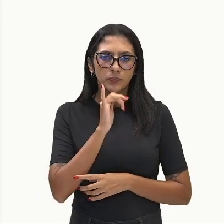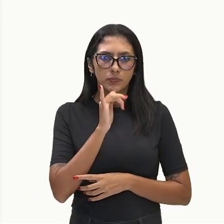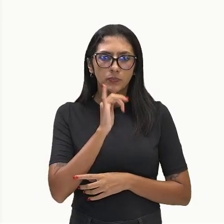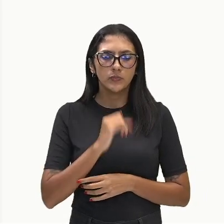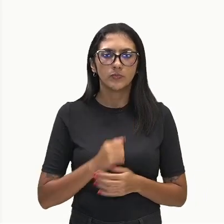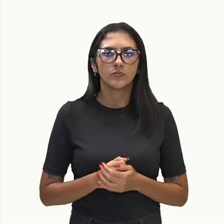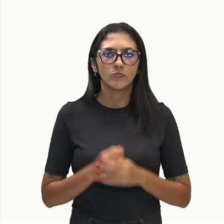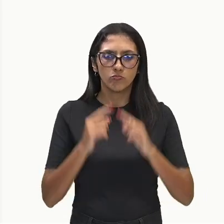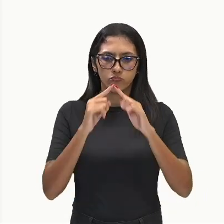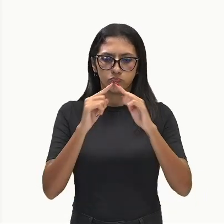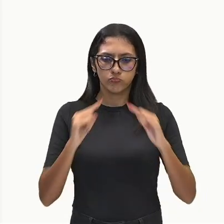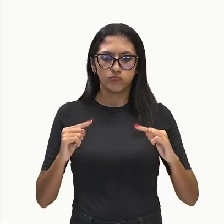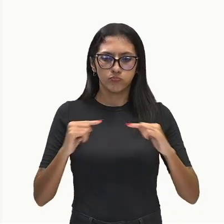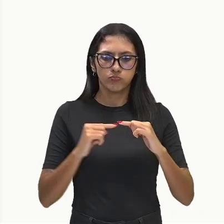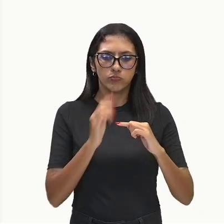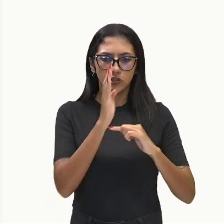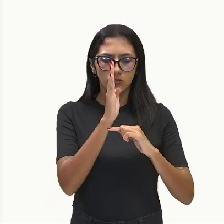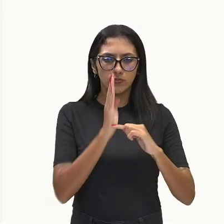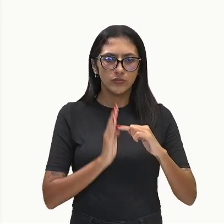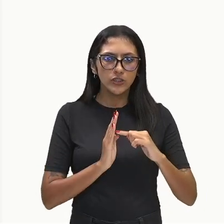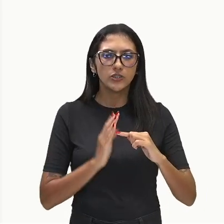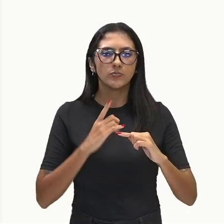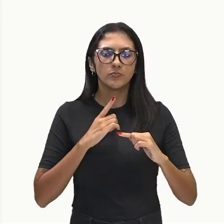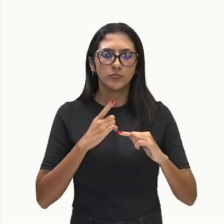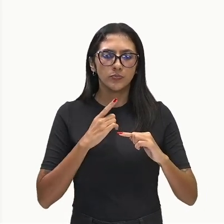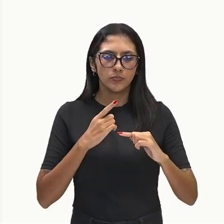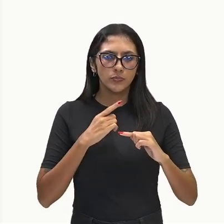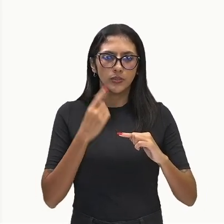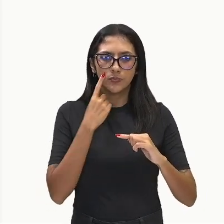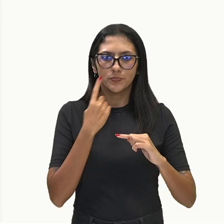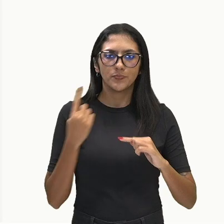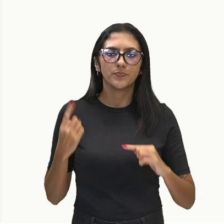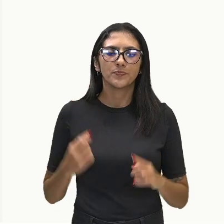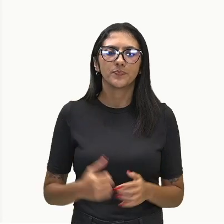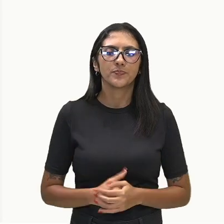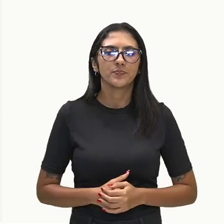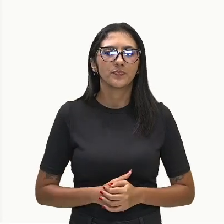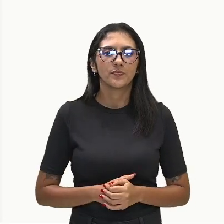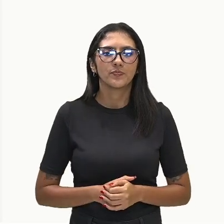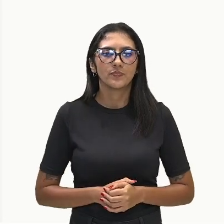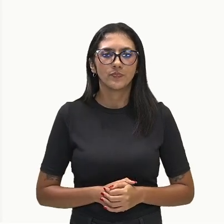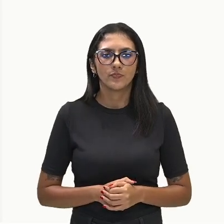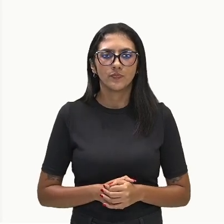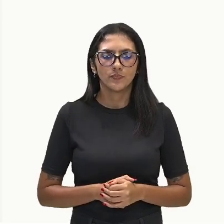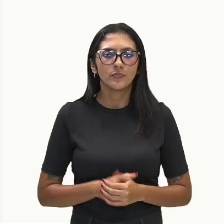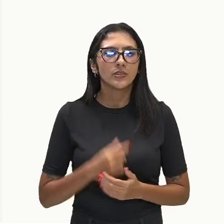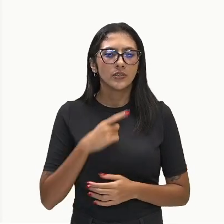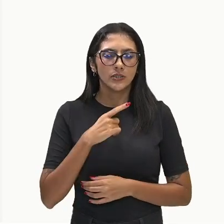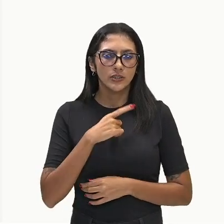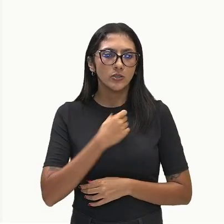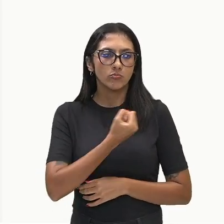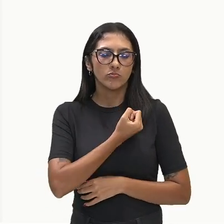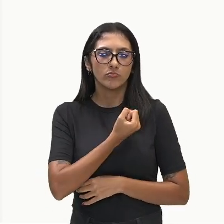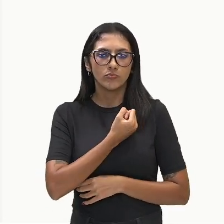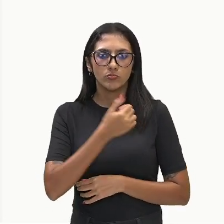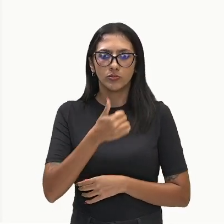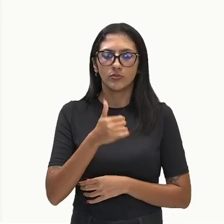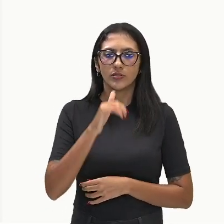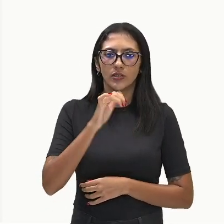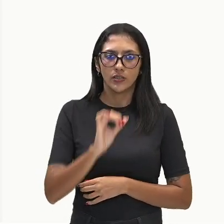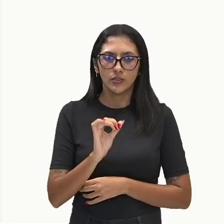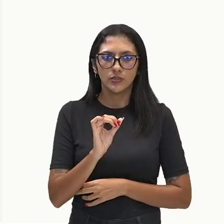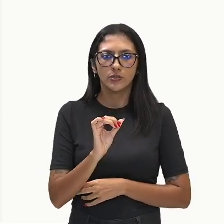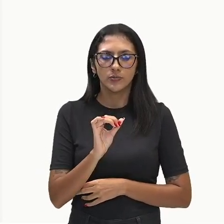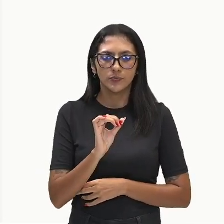um triângulo retângulo. Aí o que a gente tem aqui? Temos o valor da hipotenusa,